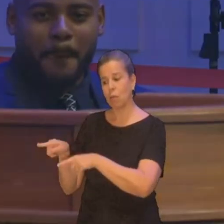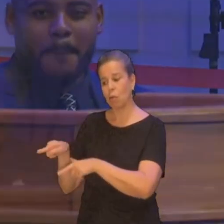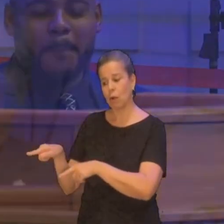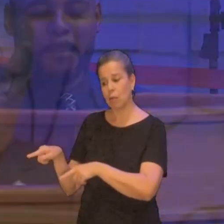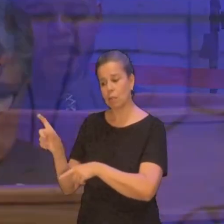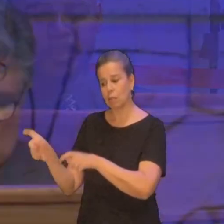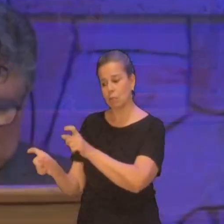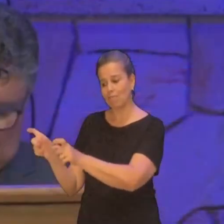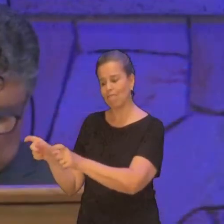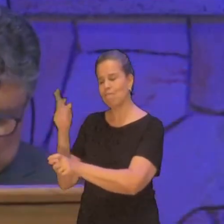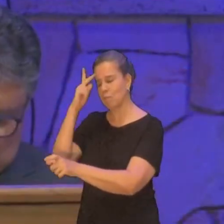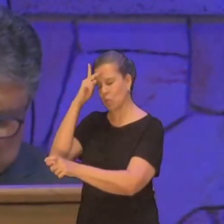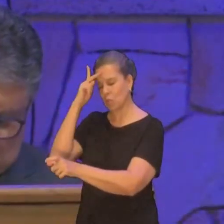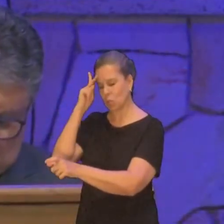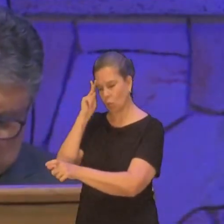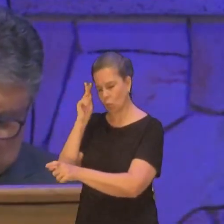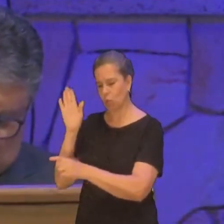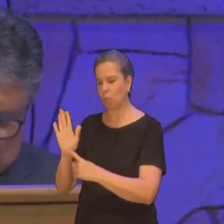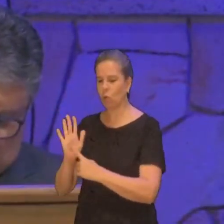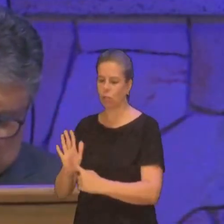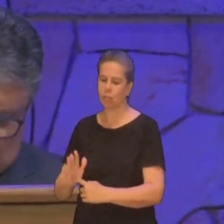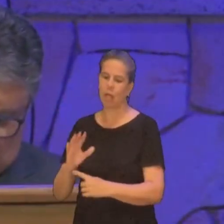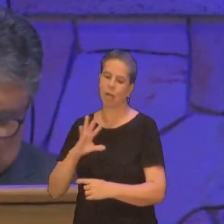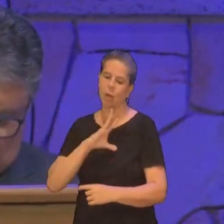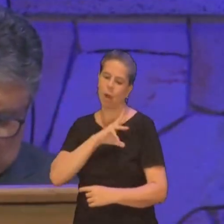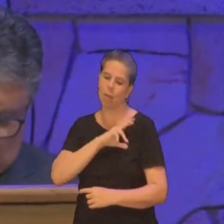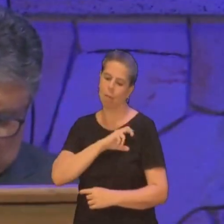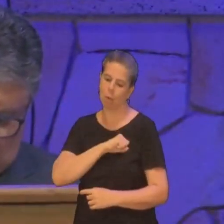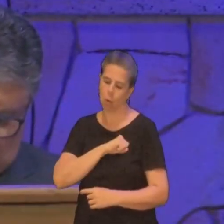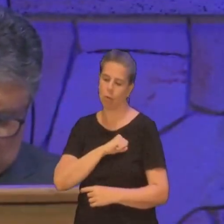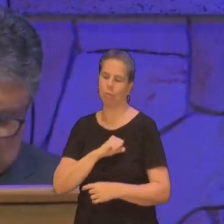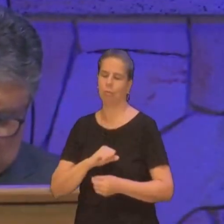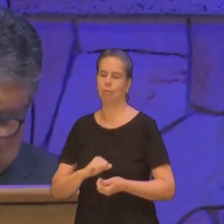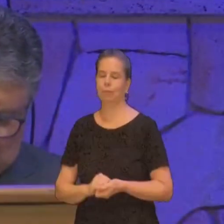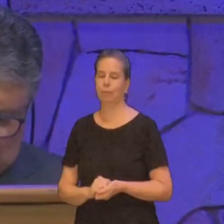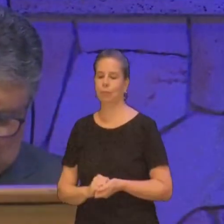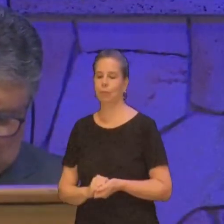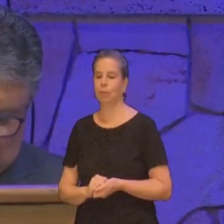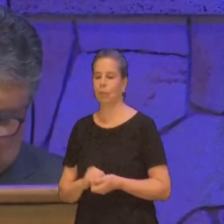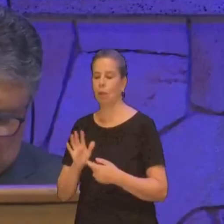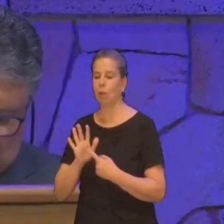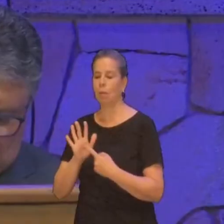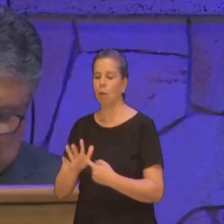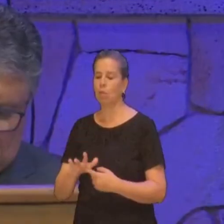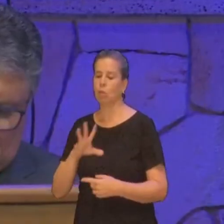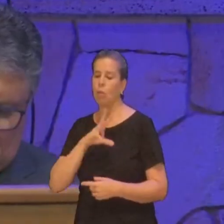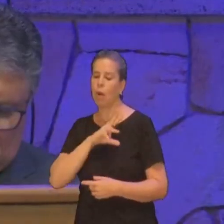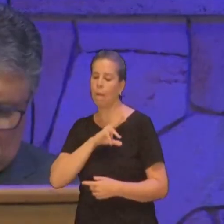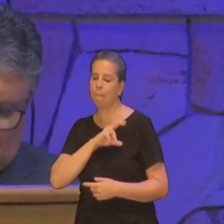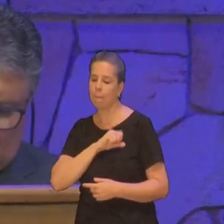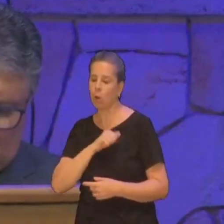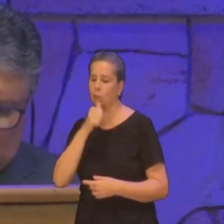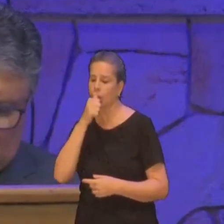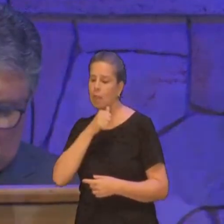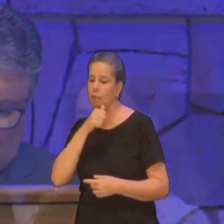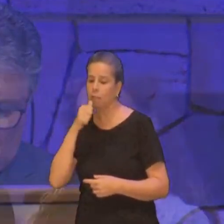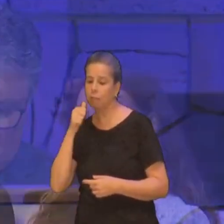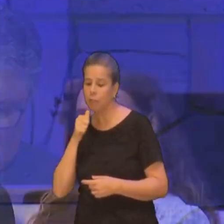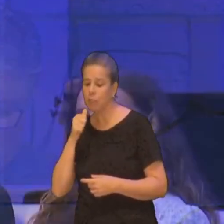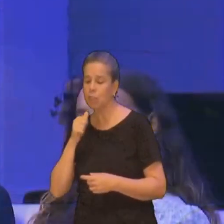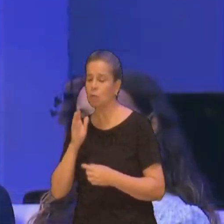ensina. O amor que Cristo nos ensina é um amor sacrificial, é um amor que se